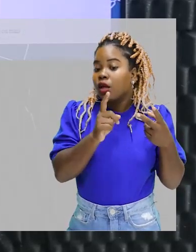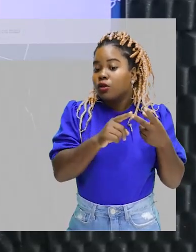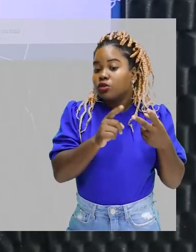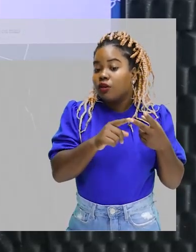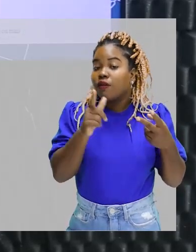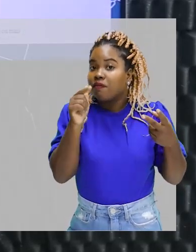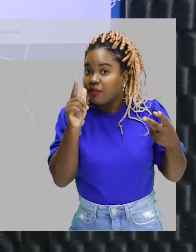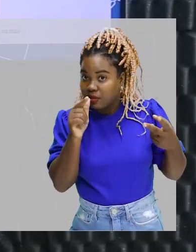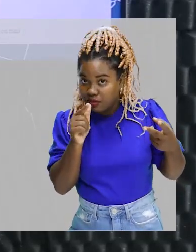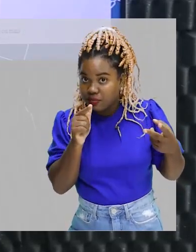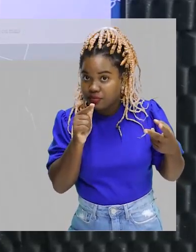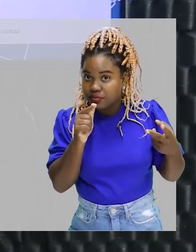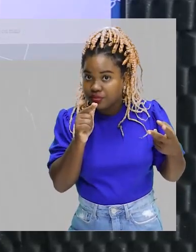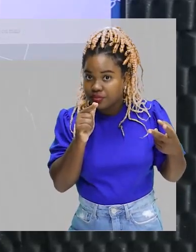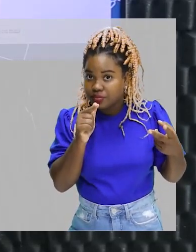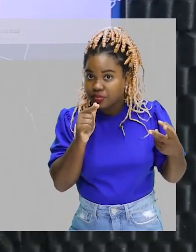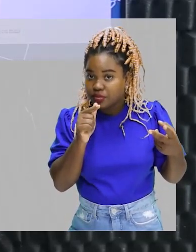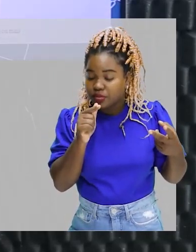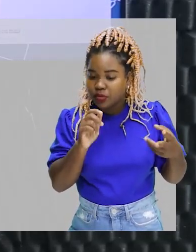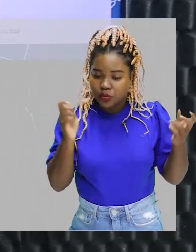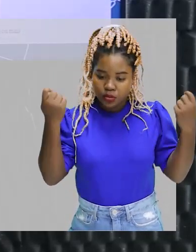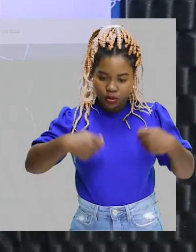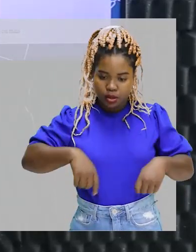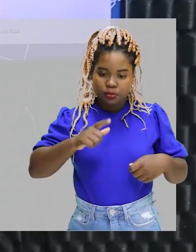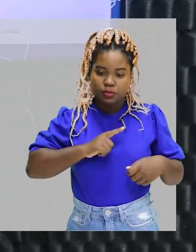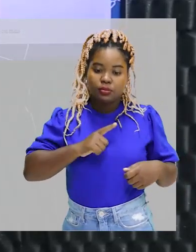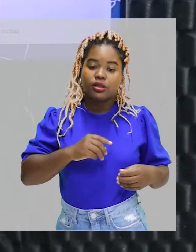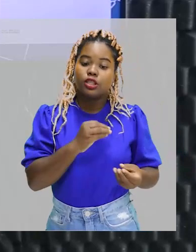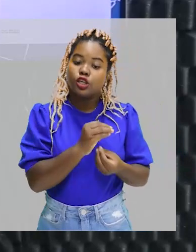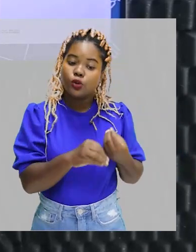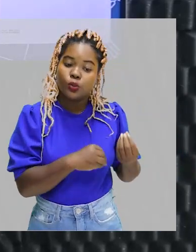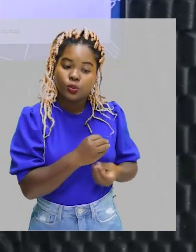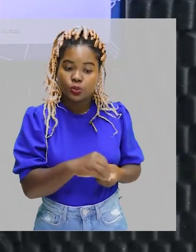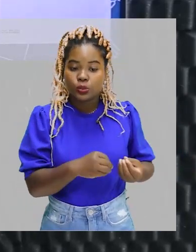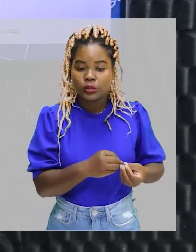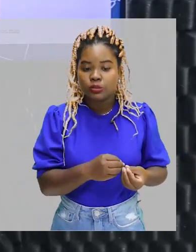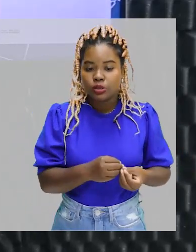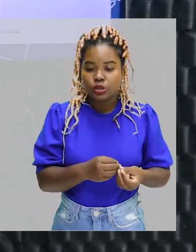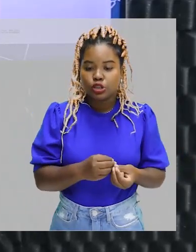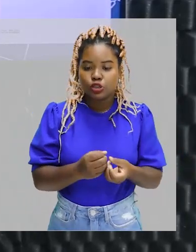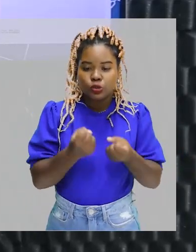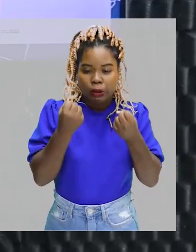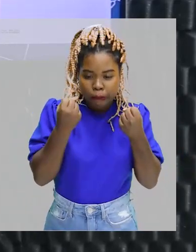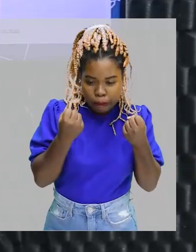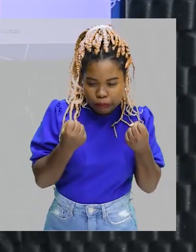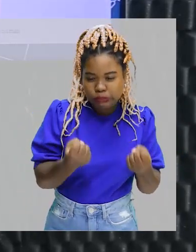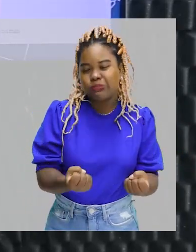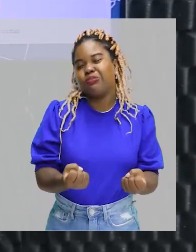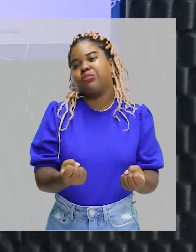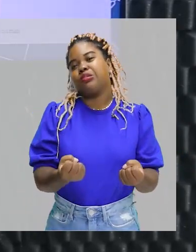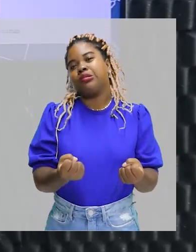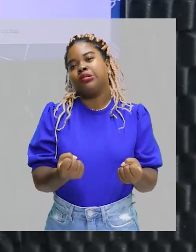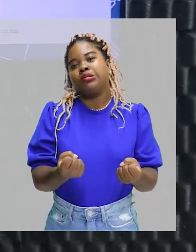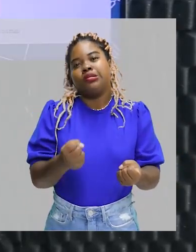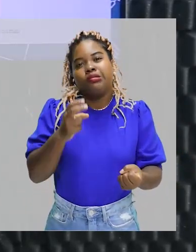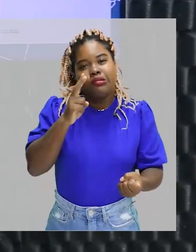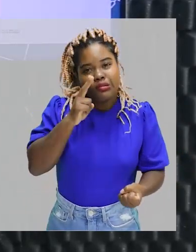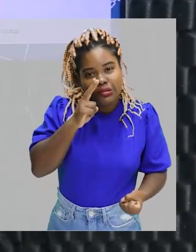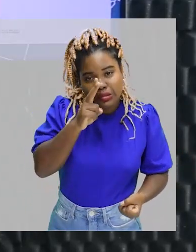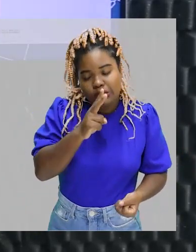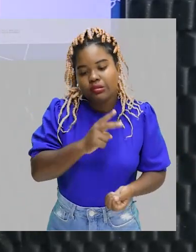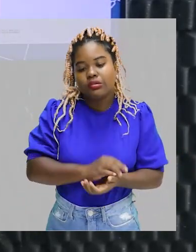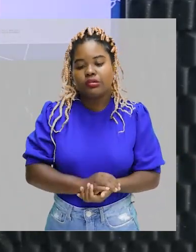é a água. Então, você pode ter uma solução concentrada, certo? Muito soluto